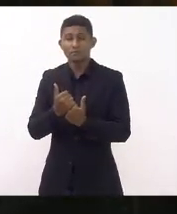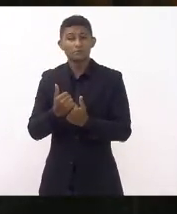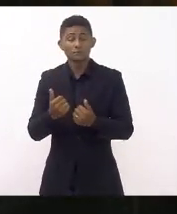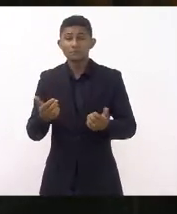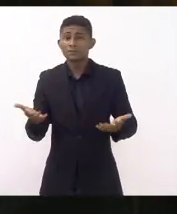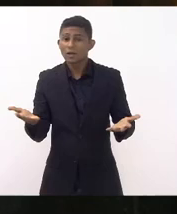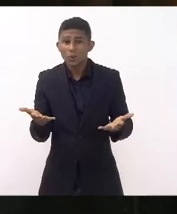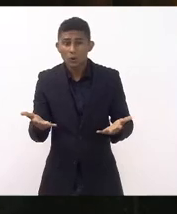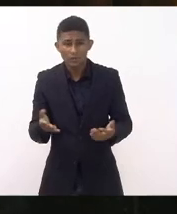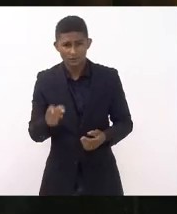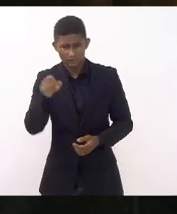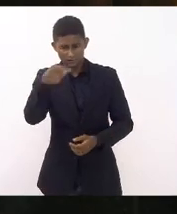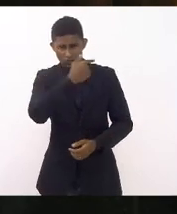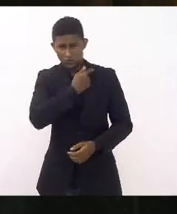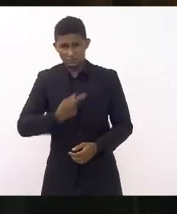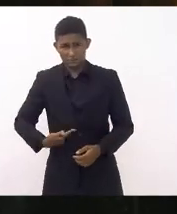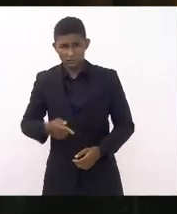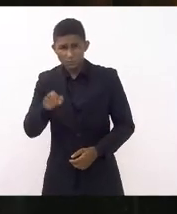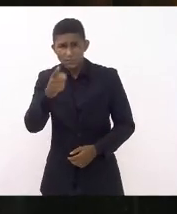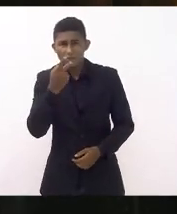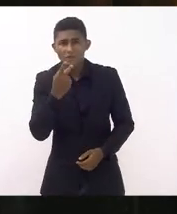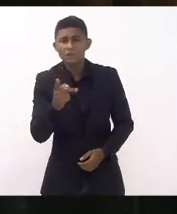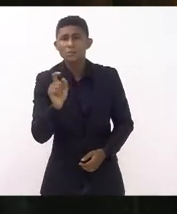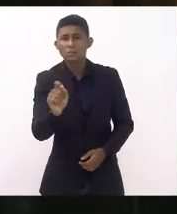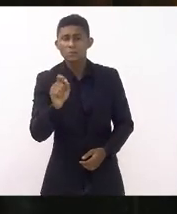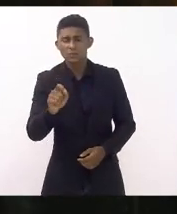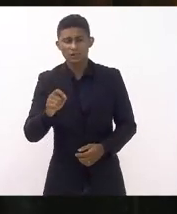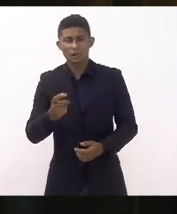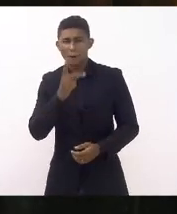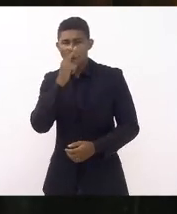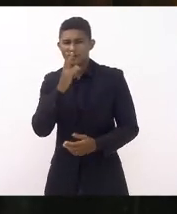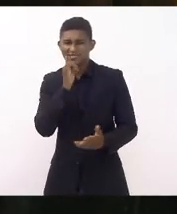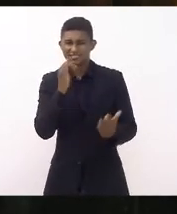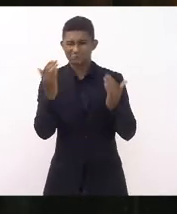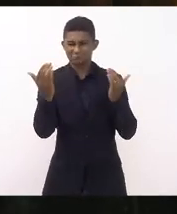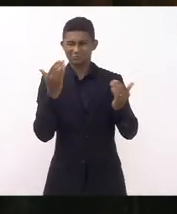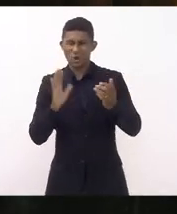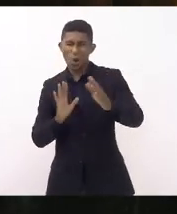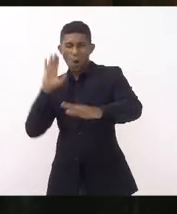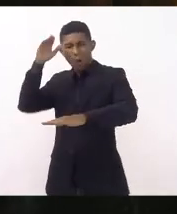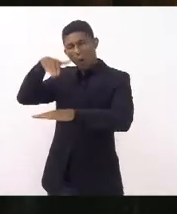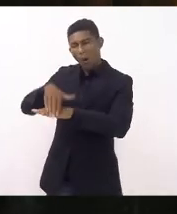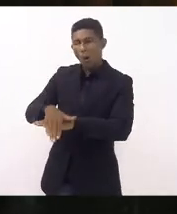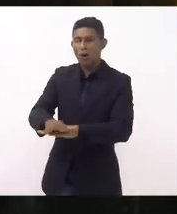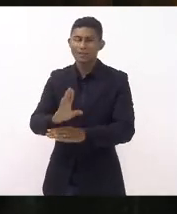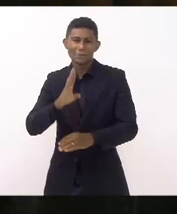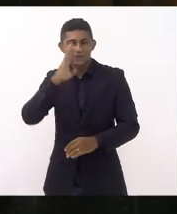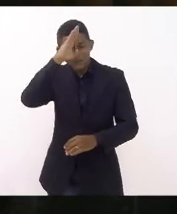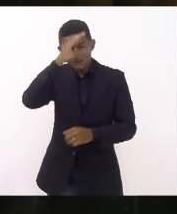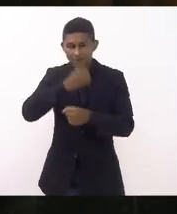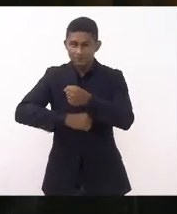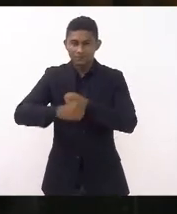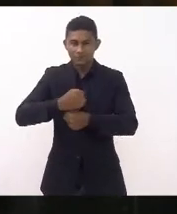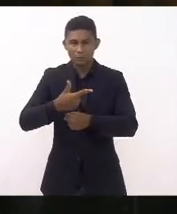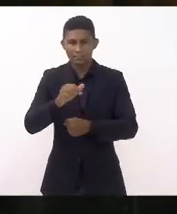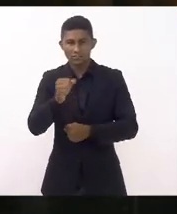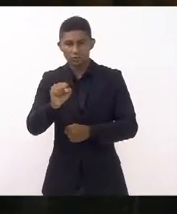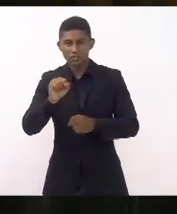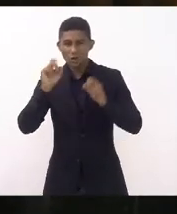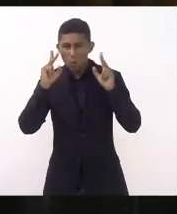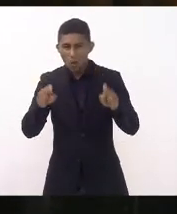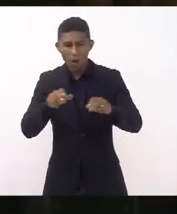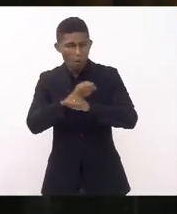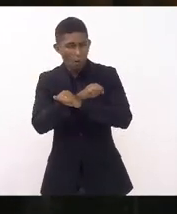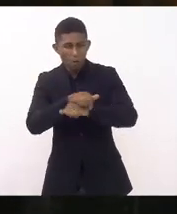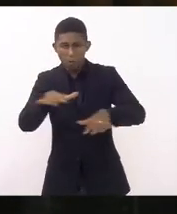mesmo governador que diz que essa onda Bolsonaro que aconteceu em 2018 não vai acontecer,